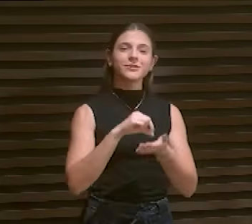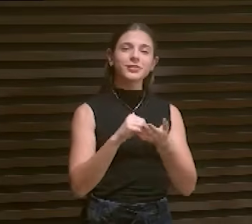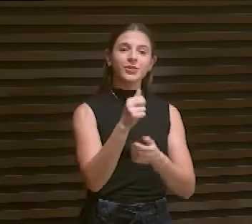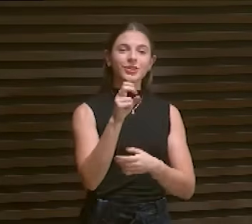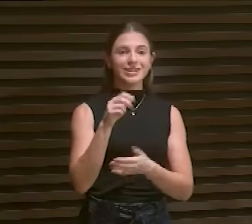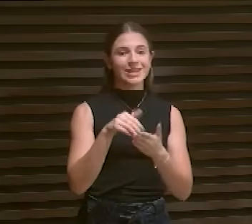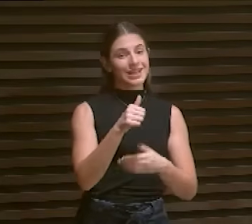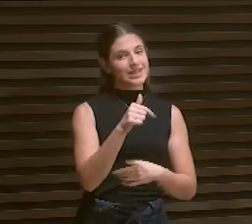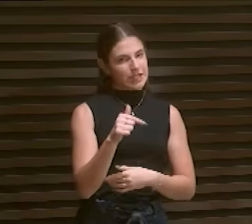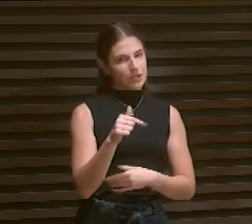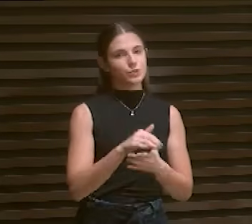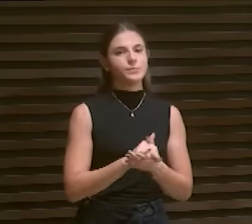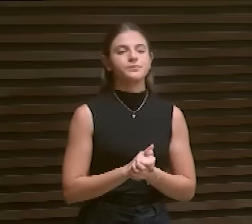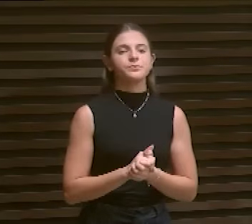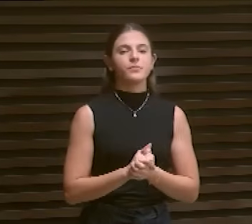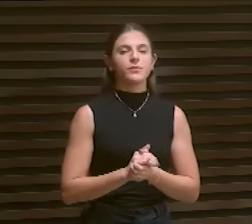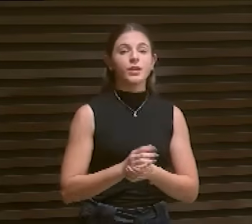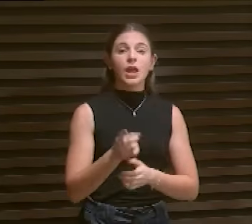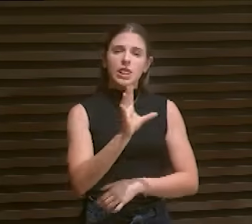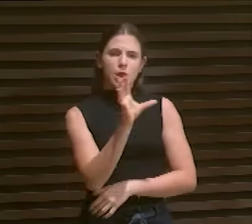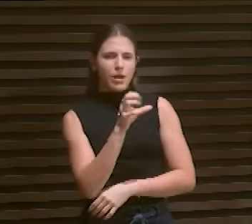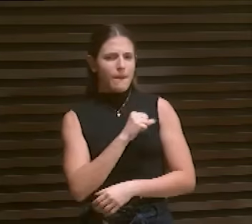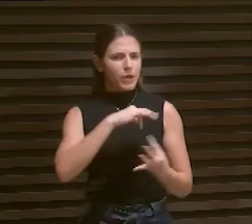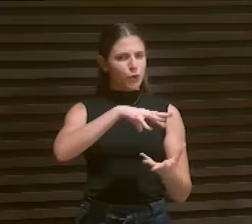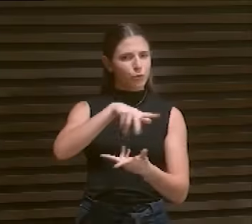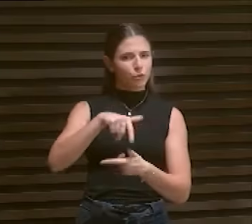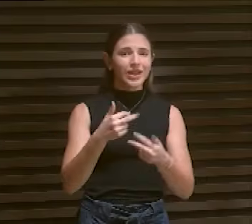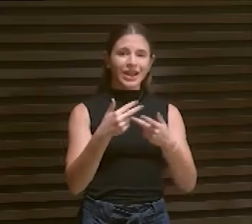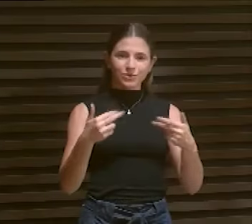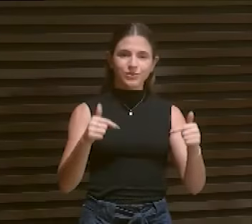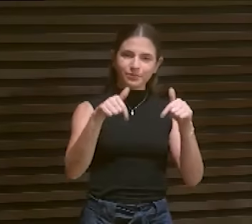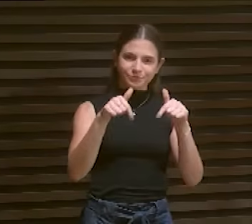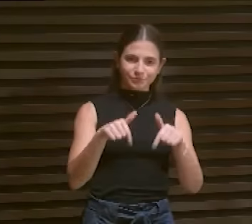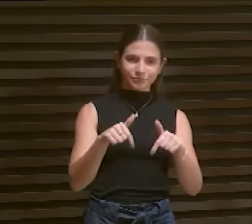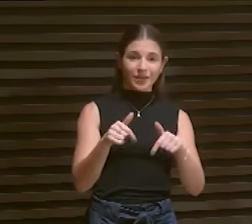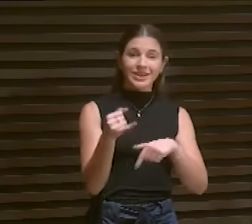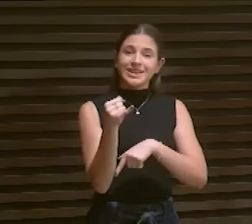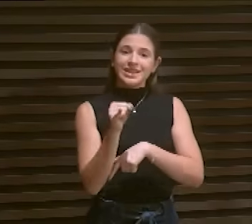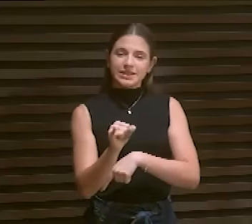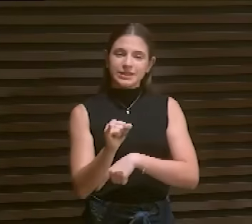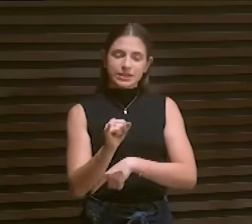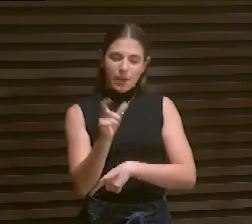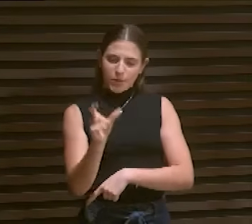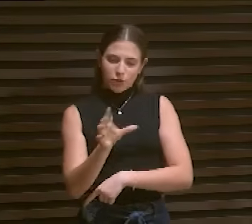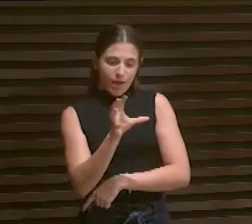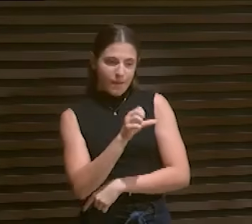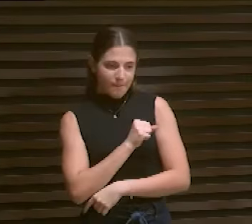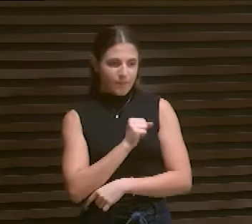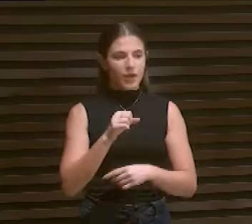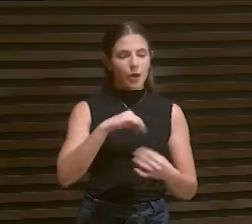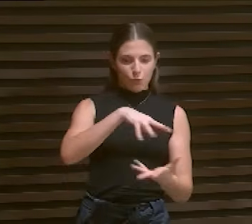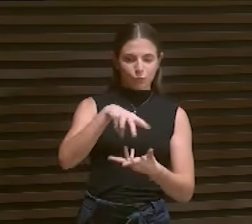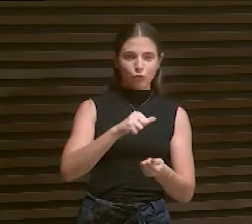15 a 17. Não ameis o mundo, nem as coisas que há no mundo. Se alguém amar o mundo, o amor